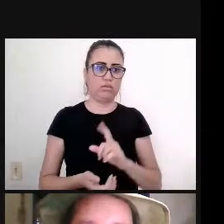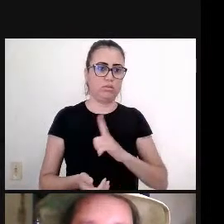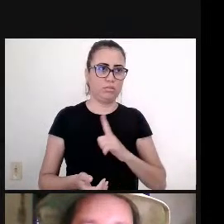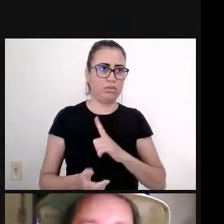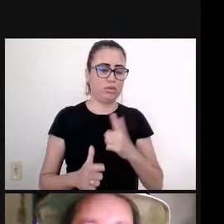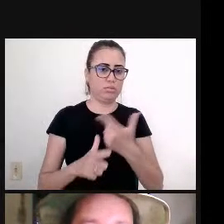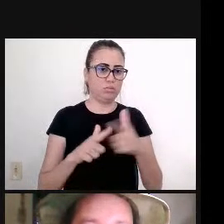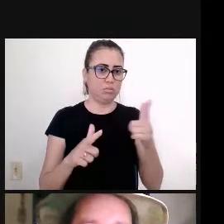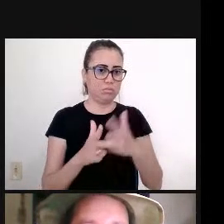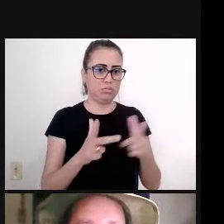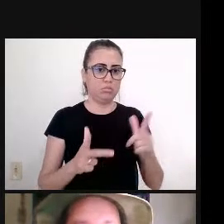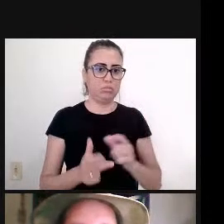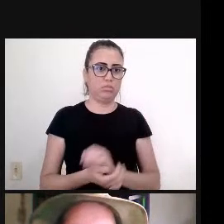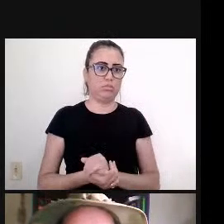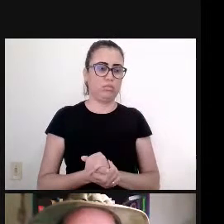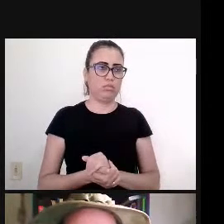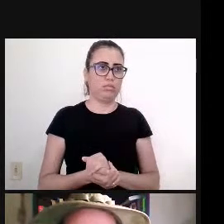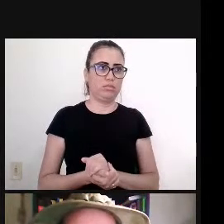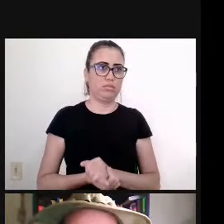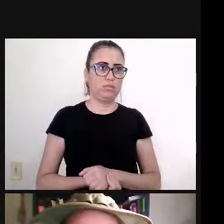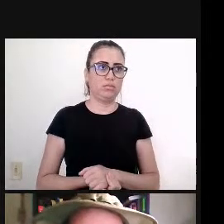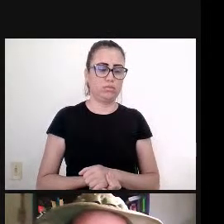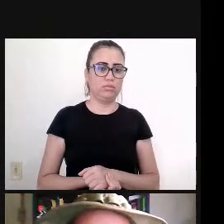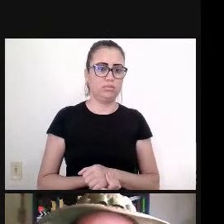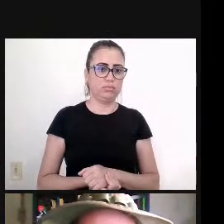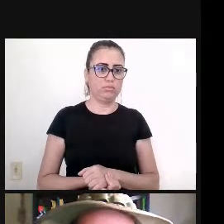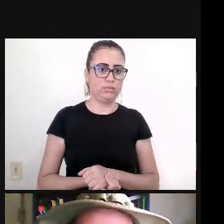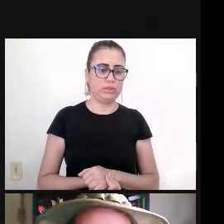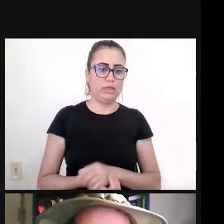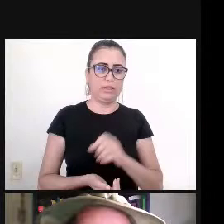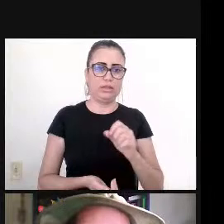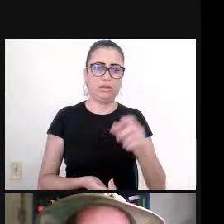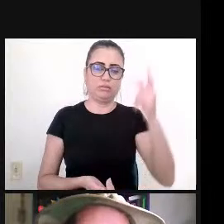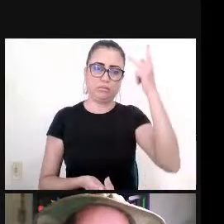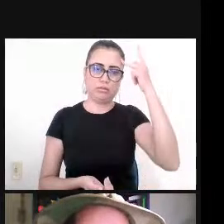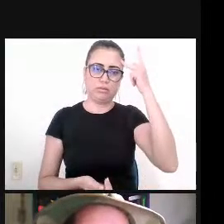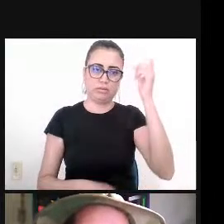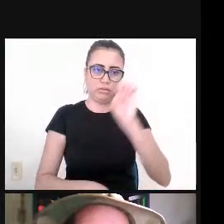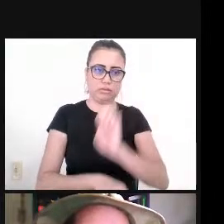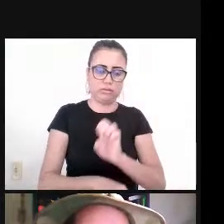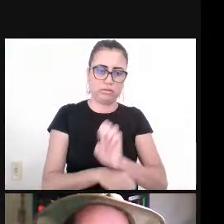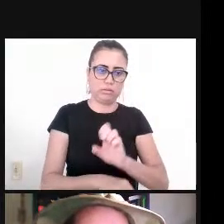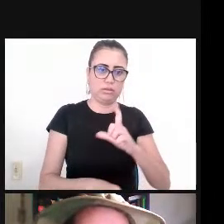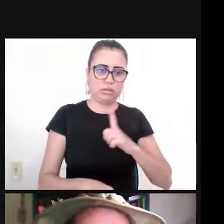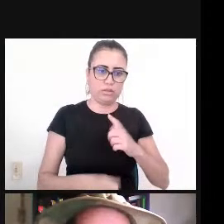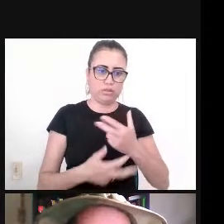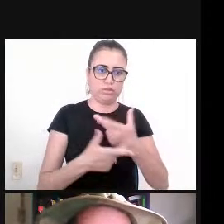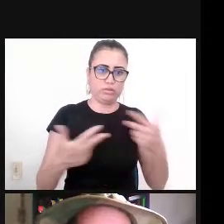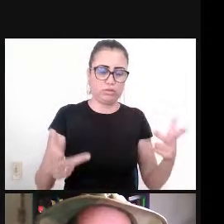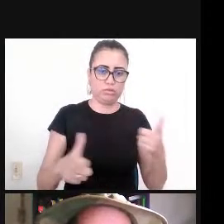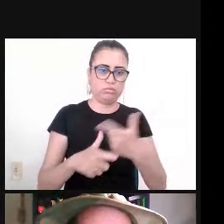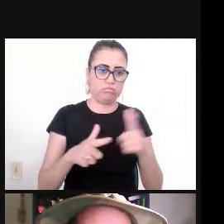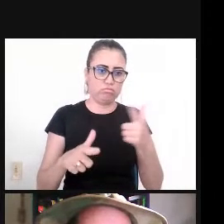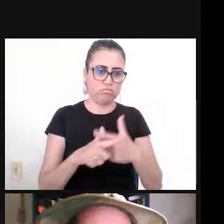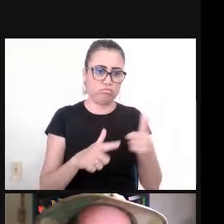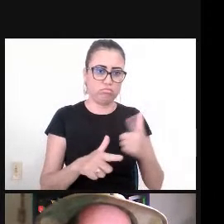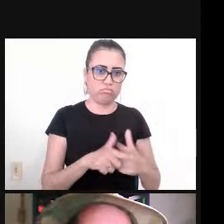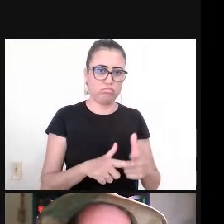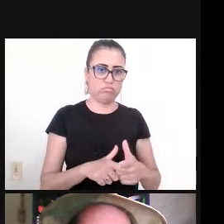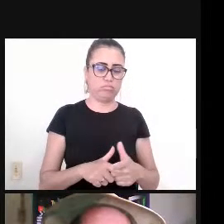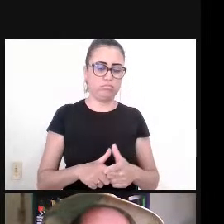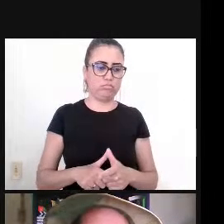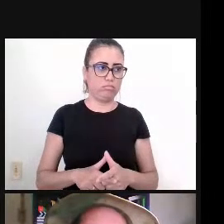no Brasil, né? Então, se você está aqui no estado de São Paulo, nós temos muitos acidentes. Quando tem essa bolinha maior, né, aqui, ó, a próxima